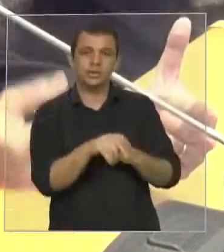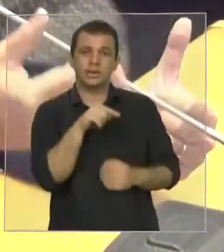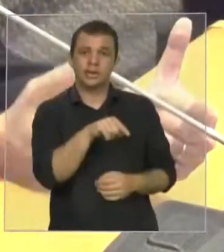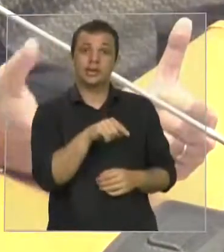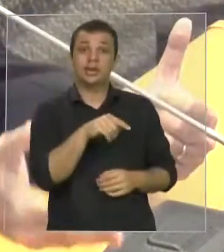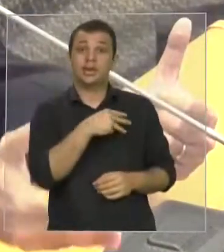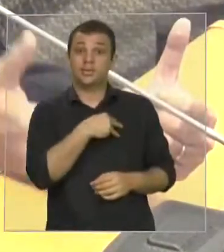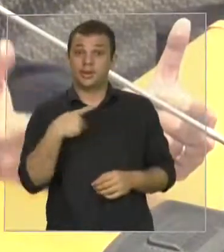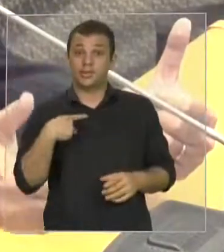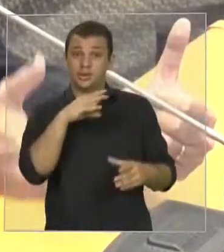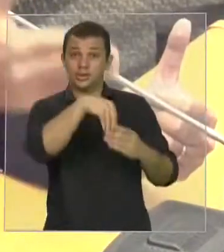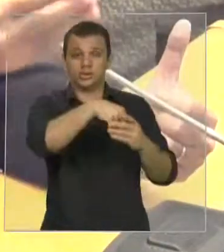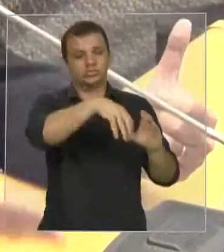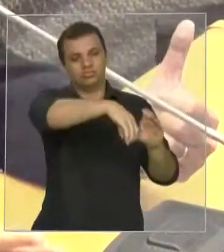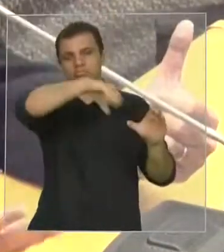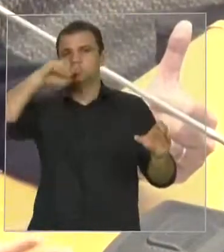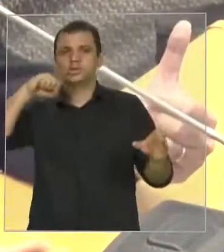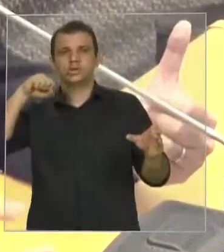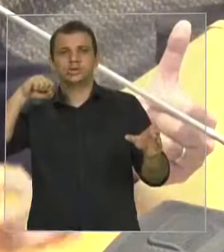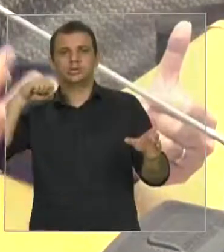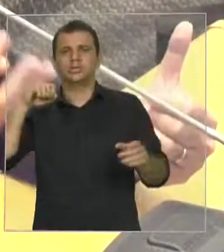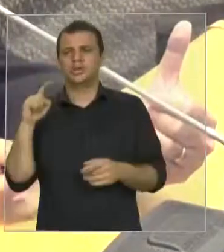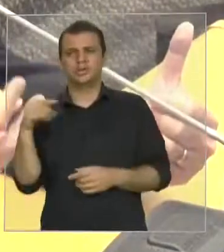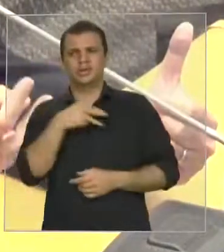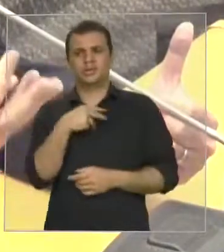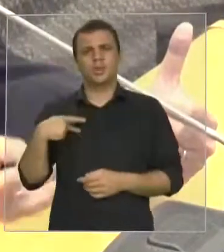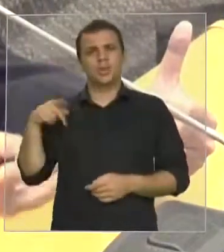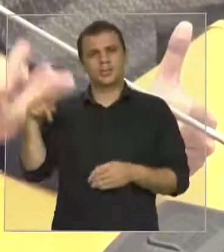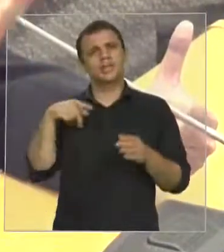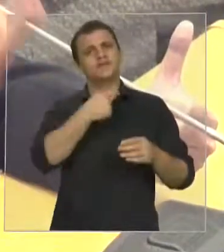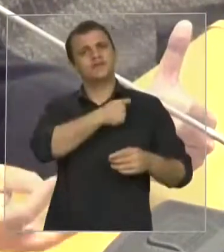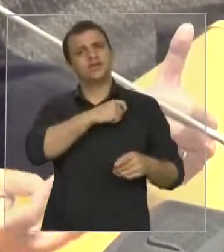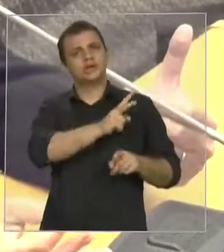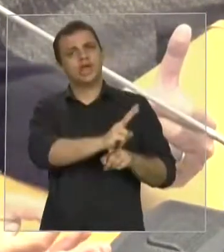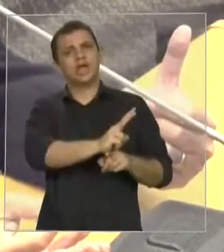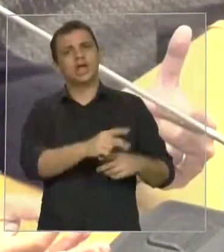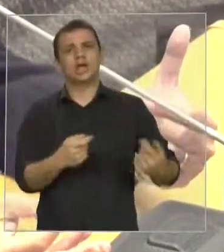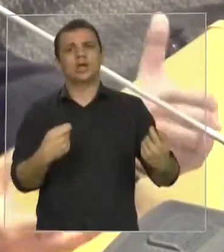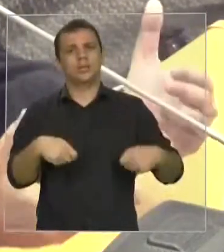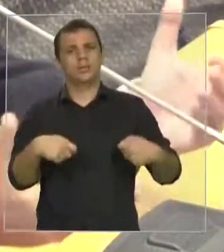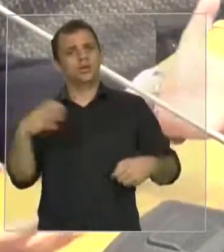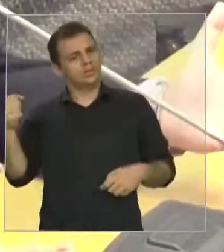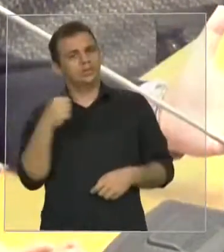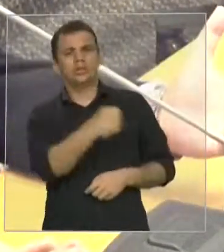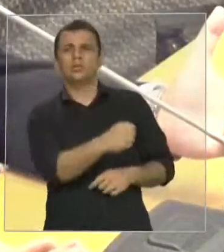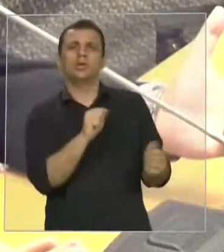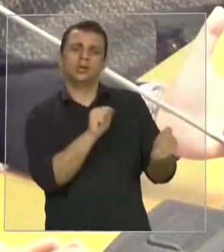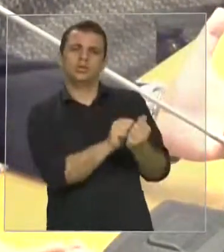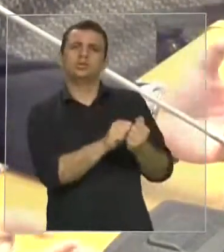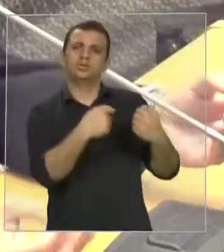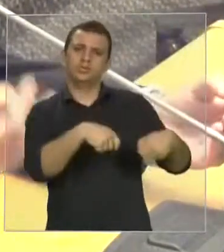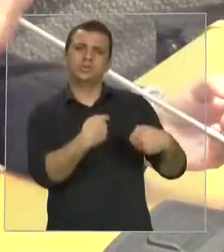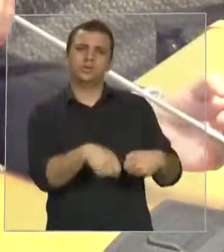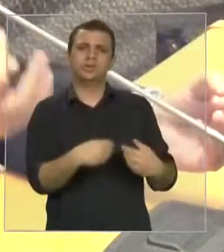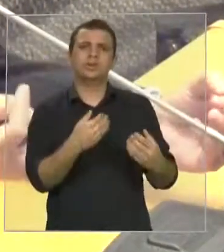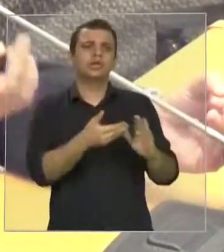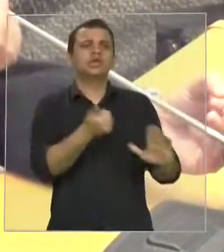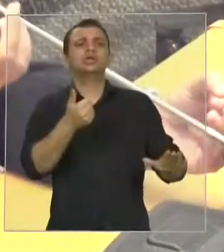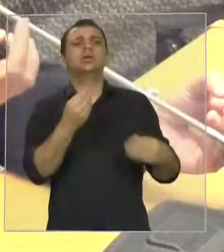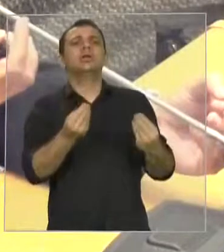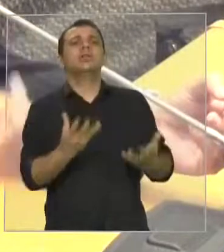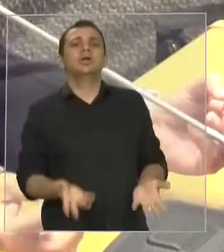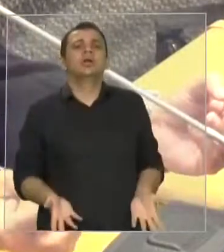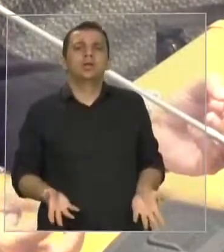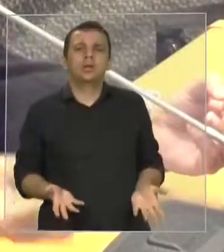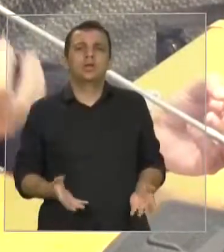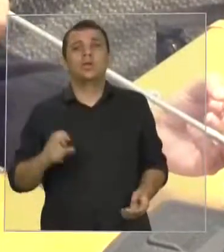mais para fiscalizar os recursos dos próprios funcionários públicos. Por que tirar do Conselho um representante do Ministério Público? Não há sentido. Tirar o representante do